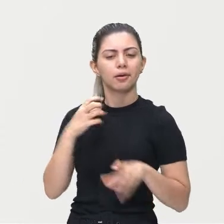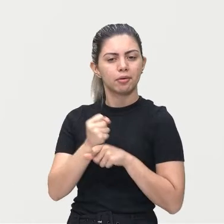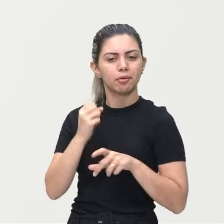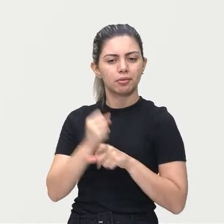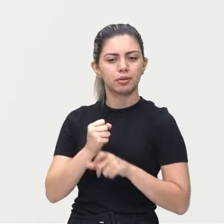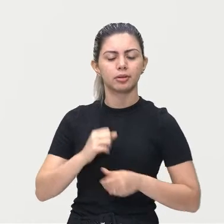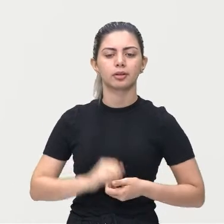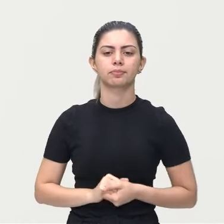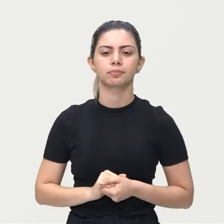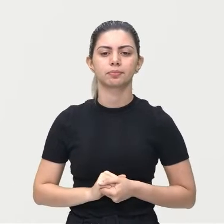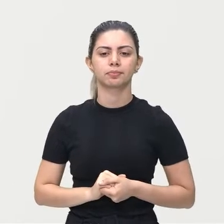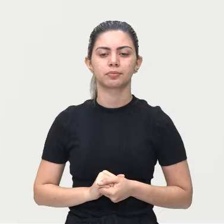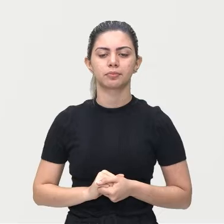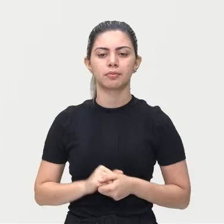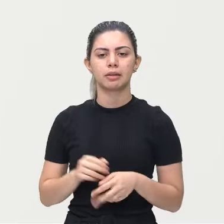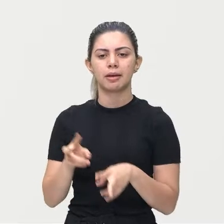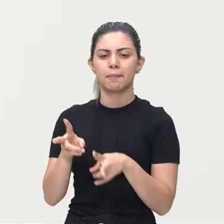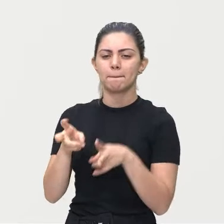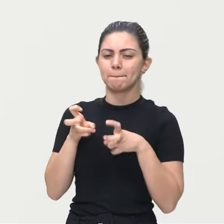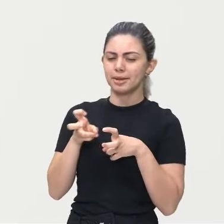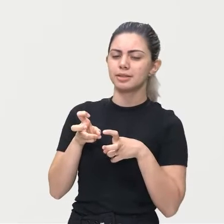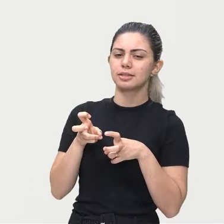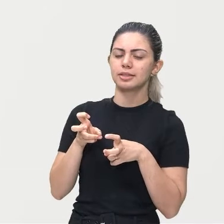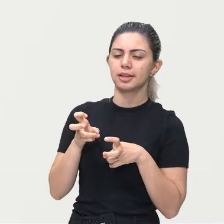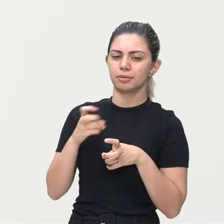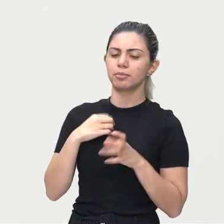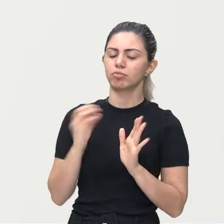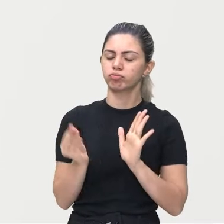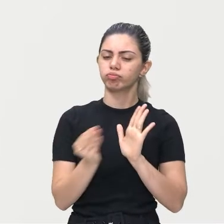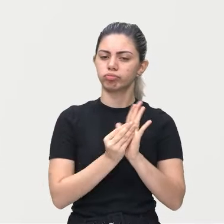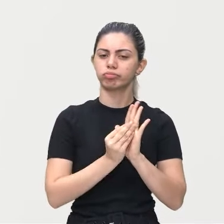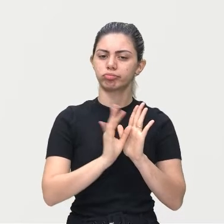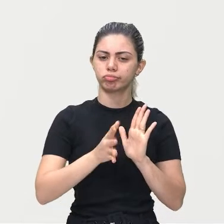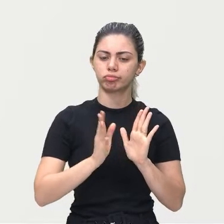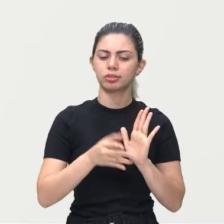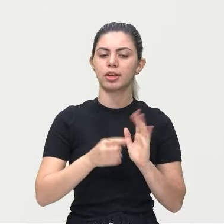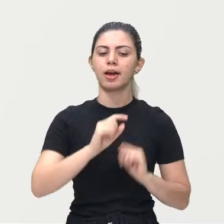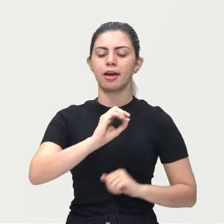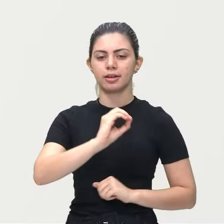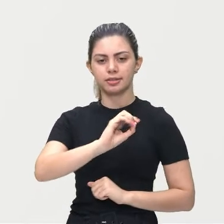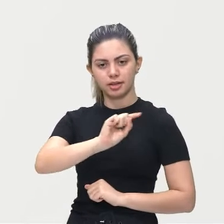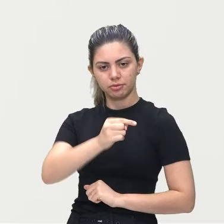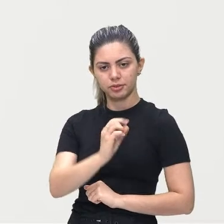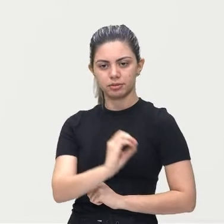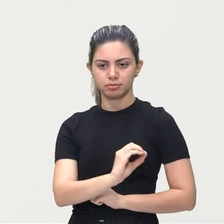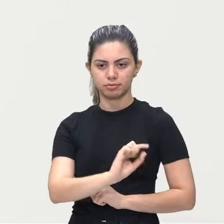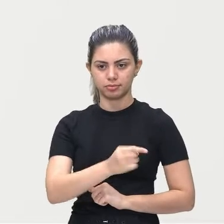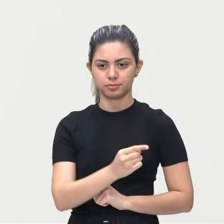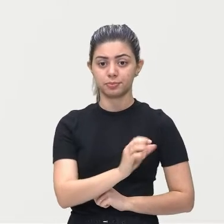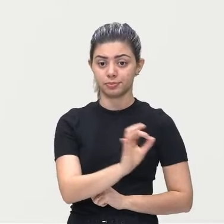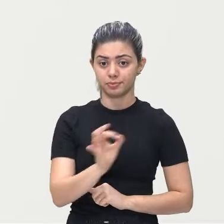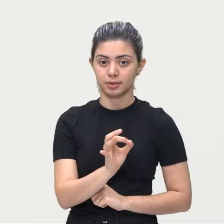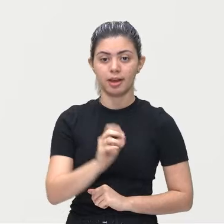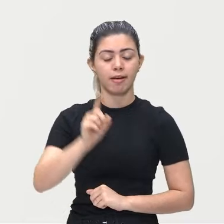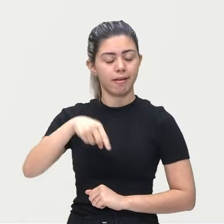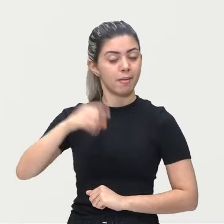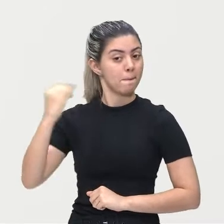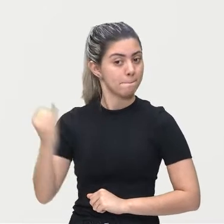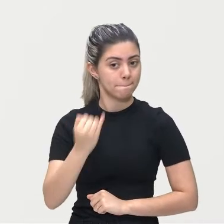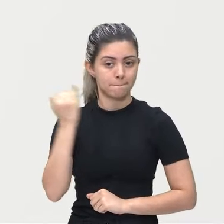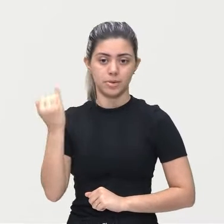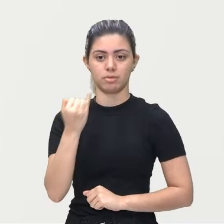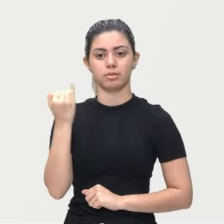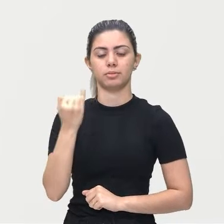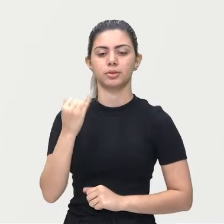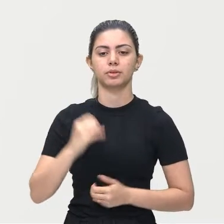conta, normal. Observe que o professor já colocou, olha, vírgula embaixo de vírgula. É algo que eu vou falar aí mais para